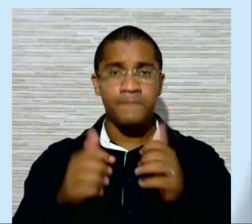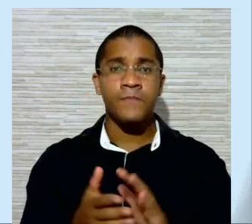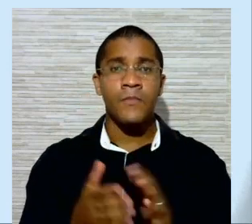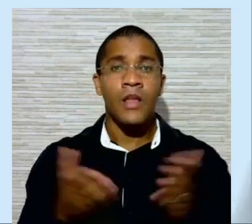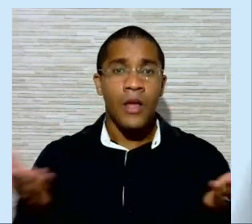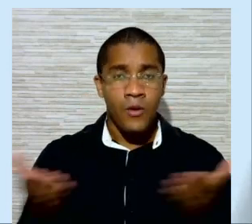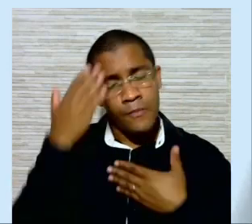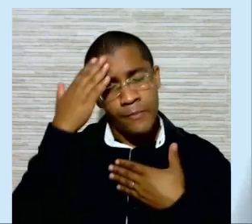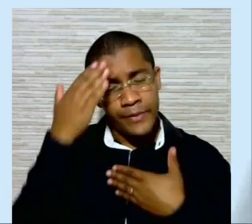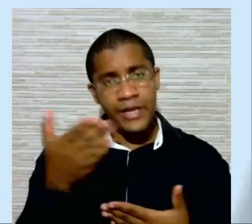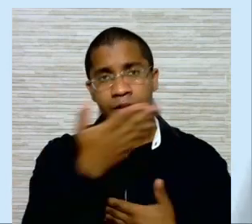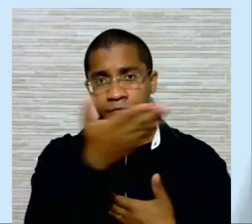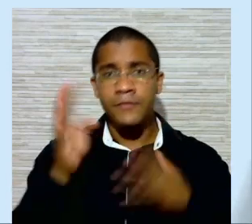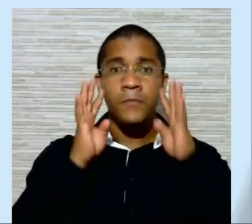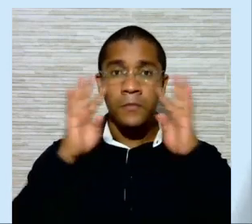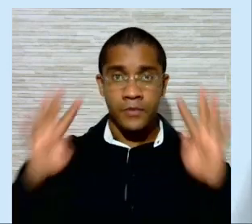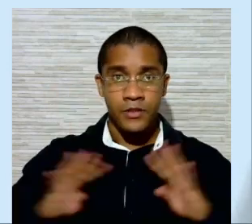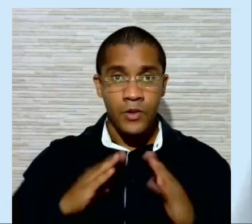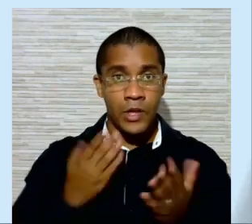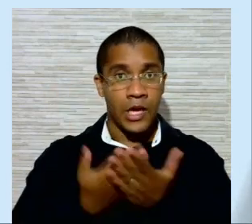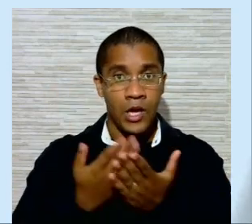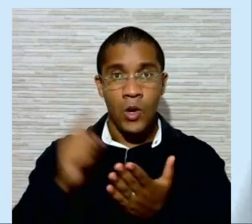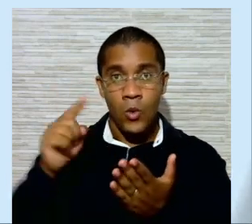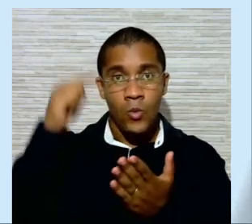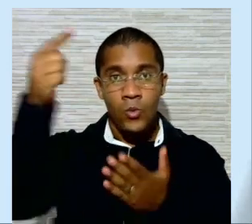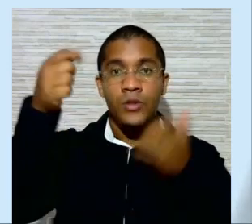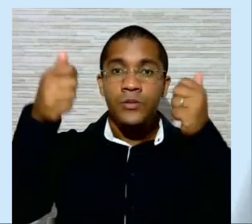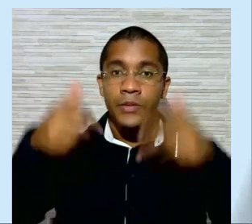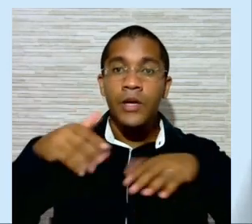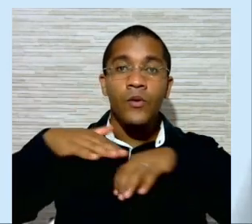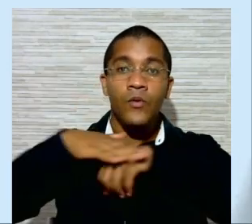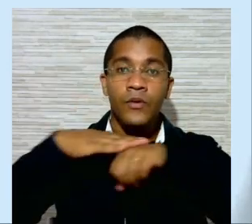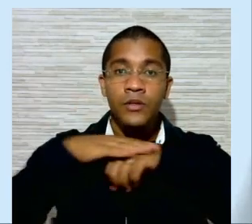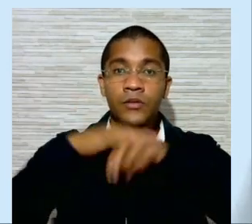ano. Eu agradeço a vocês a atenção, certo? Na próxima aula a gente vai